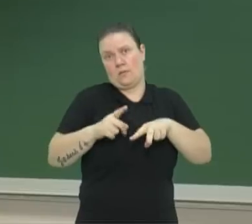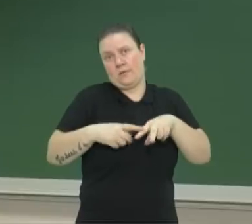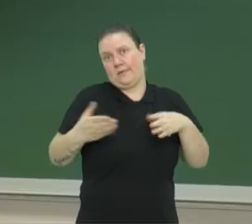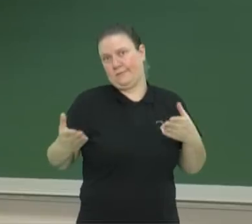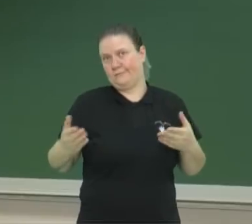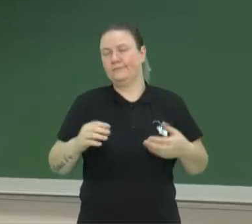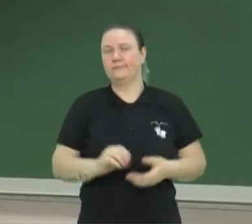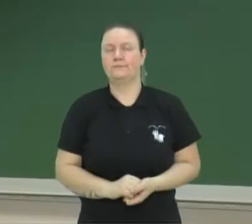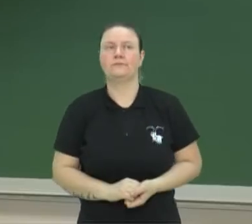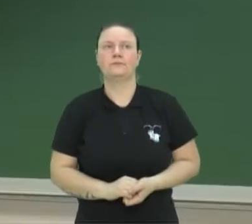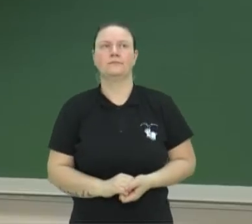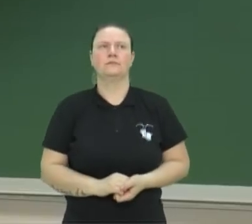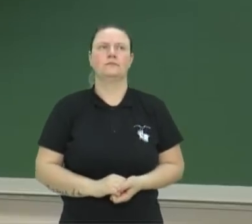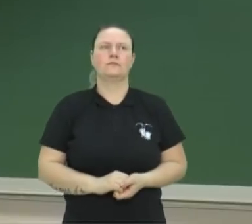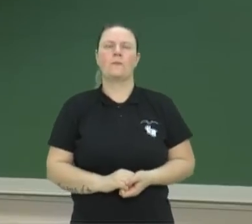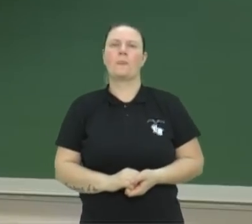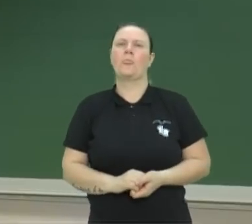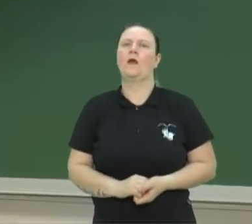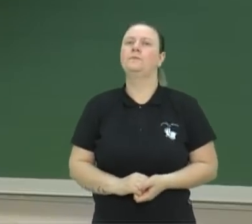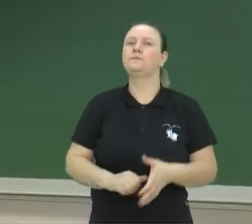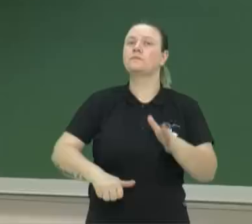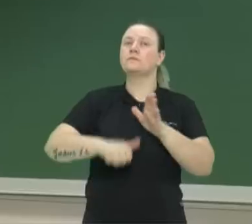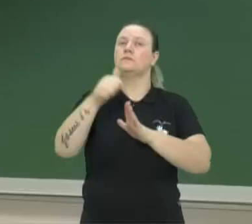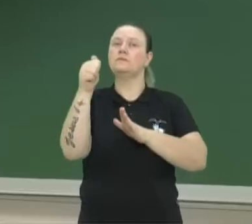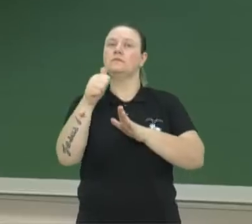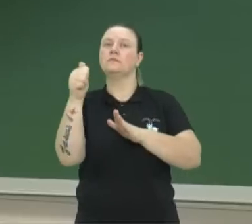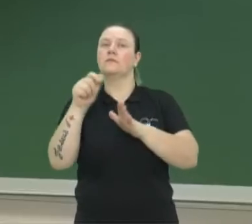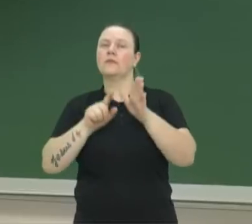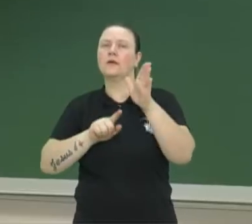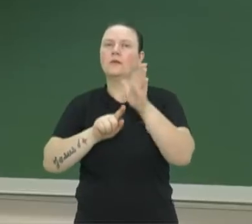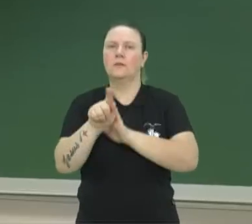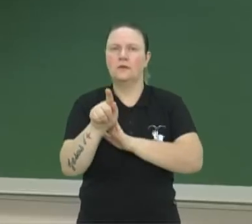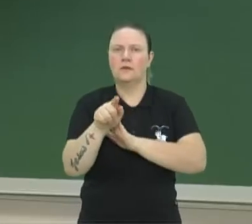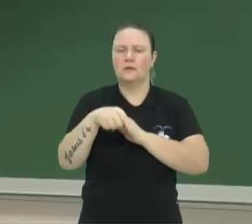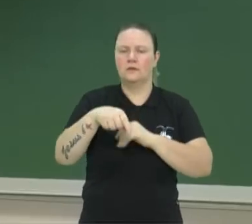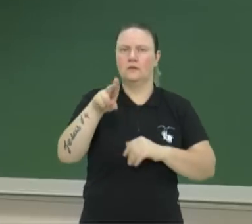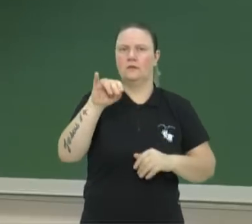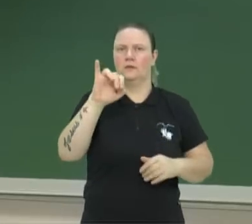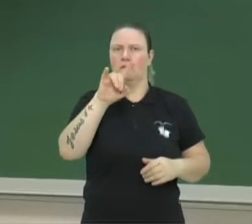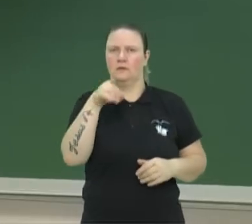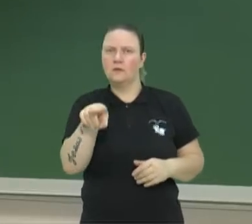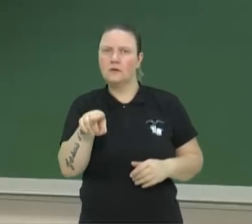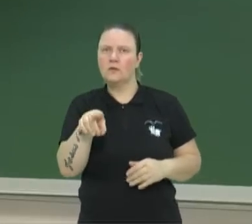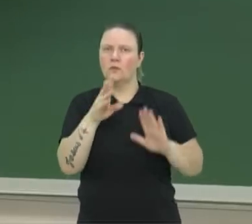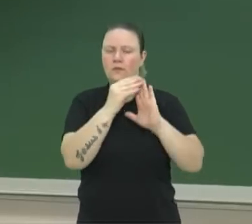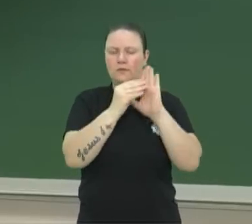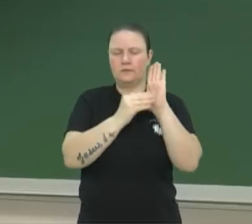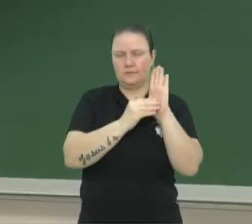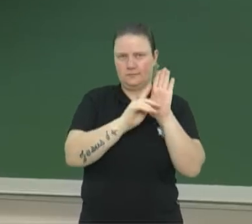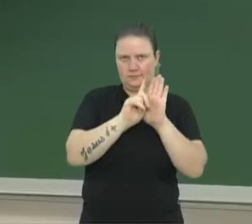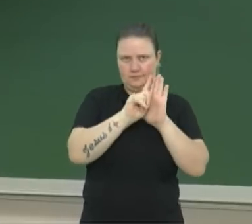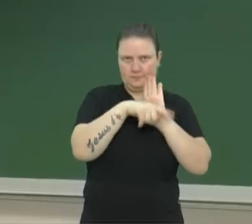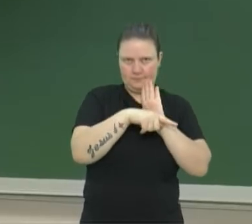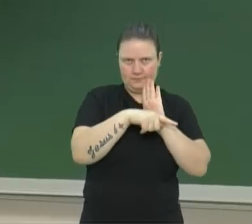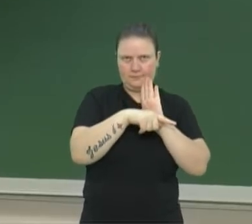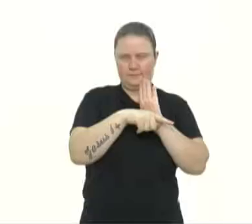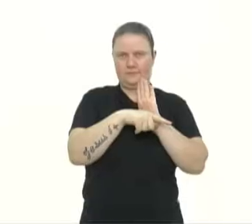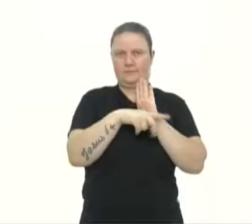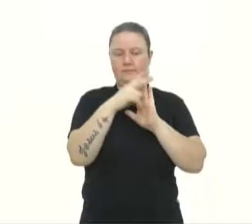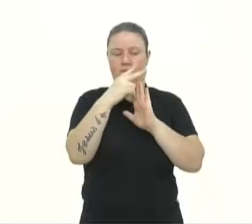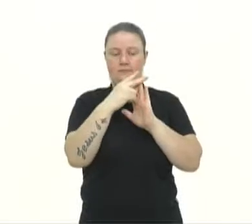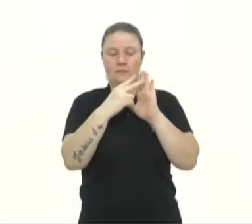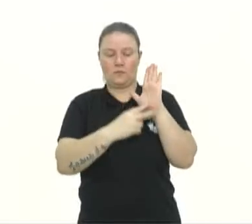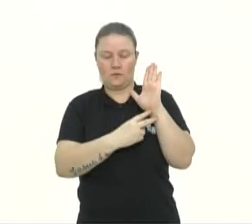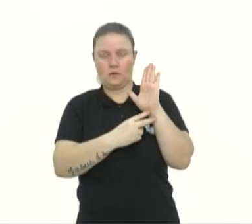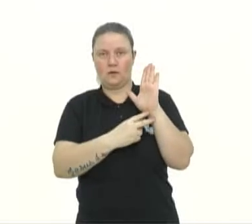comigo aqui. Primeiro quiz para nós falarmos sobre o nosso conteúdo, o nosso gênero aqui. Leia o